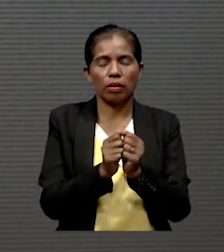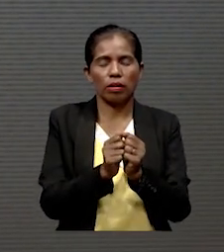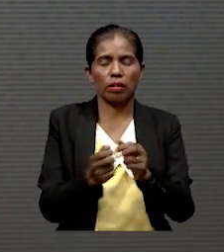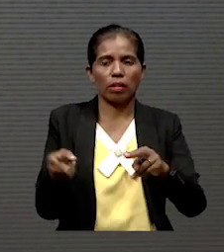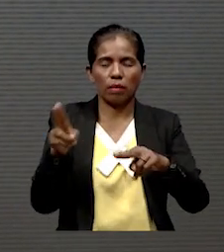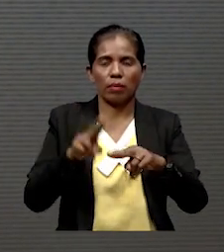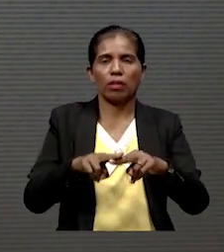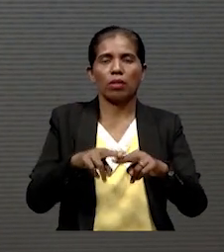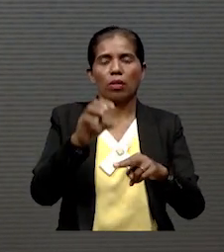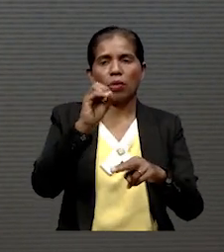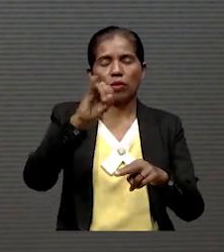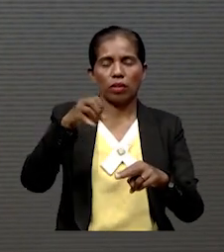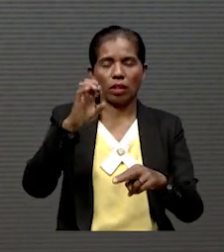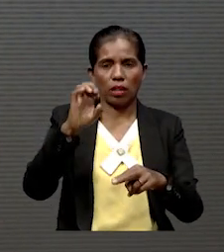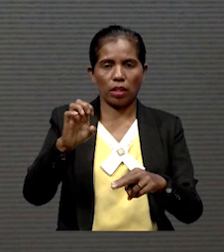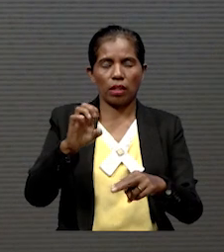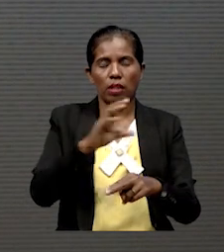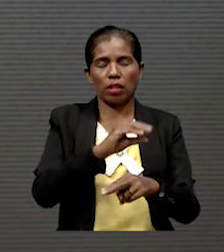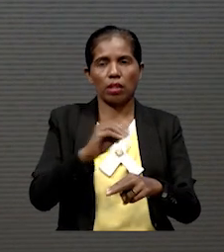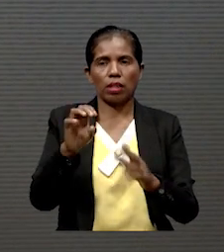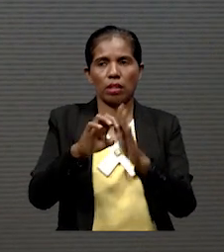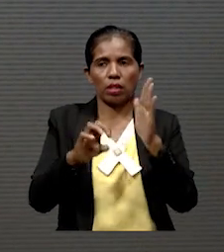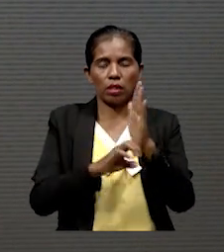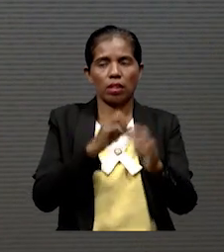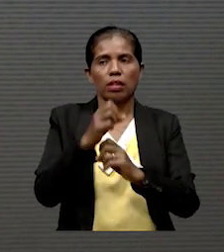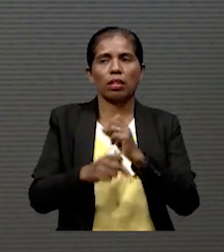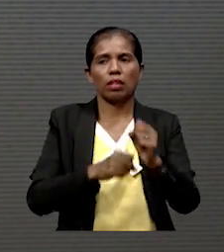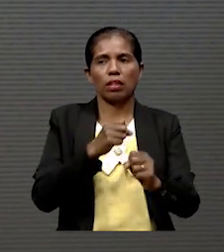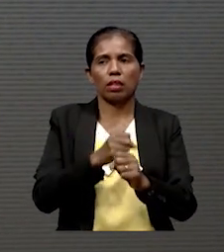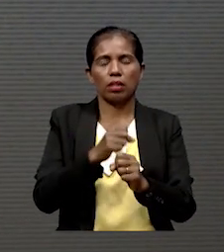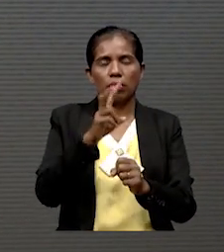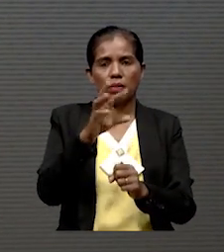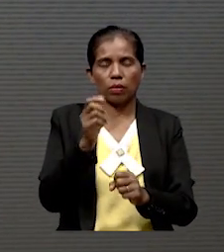orçamento geral Estados Unidos ba ia tinan